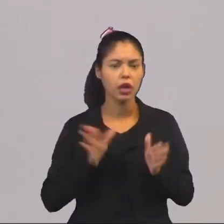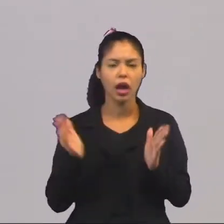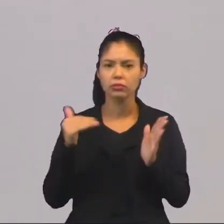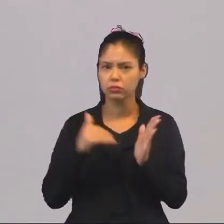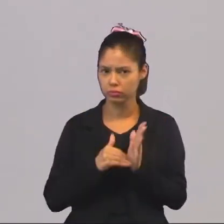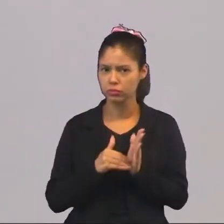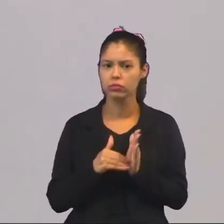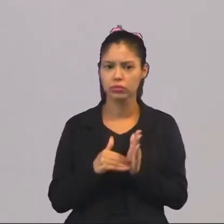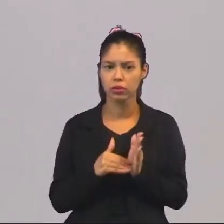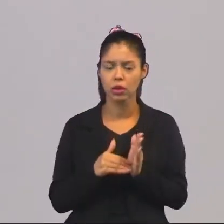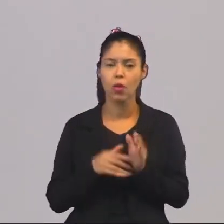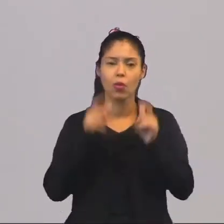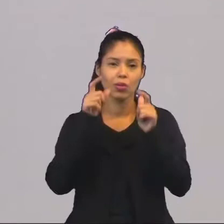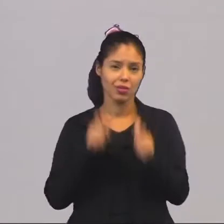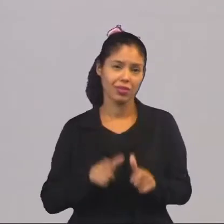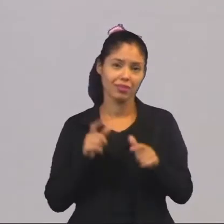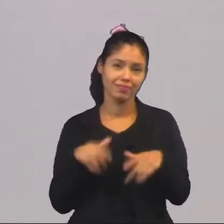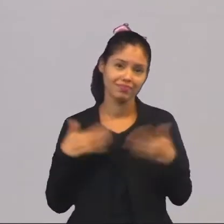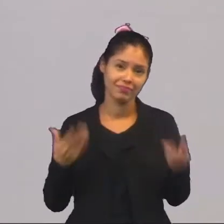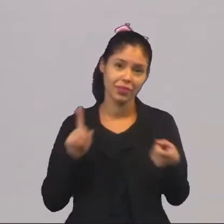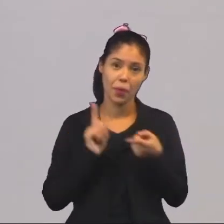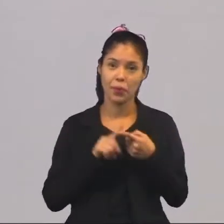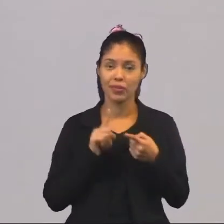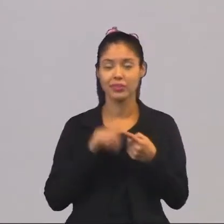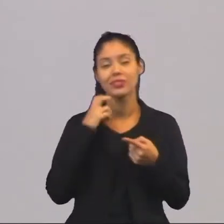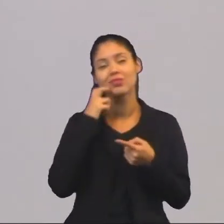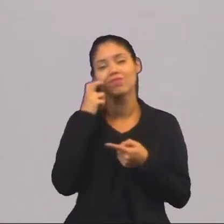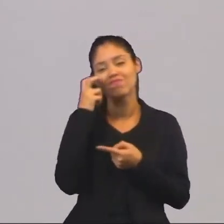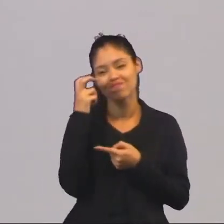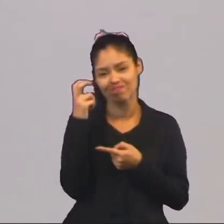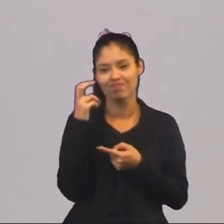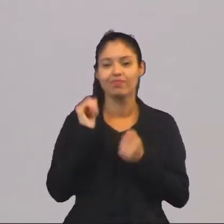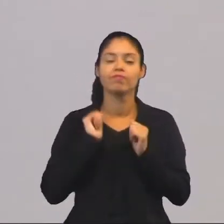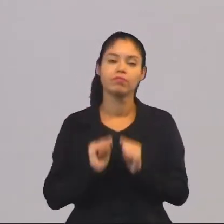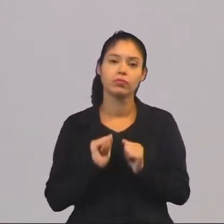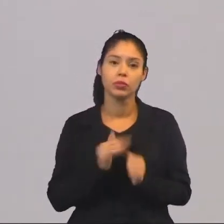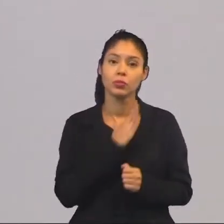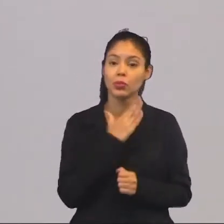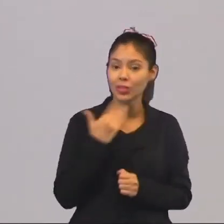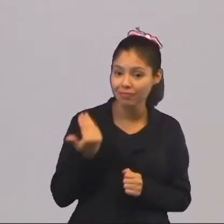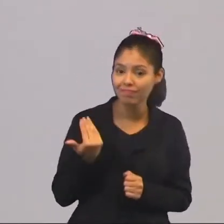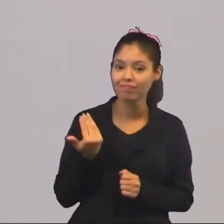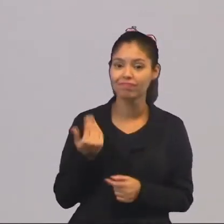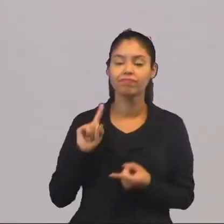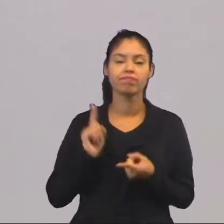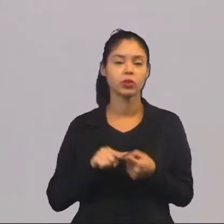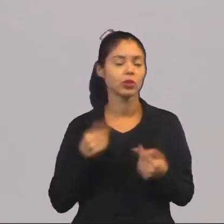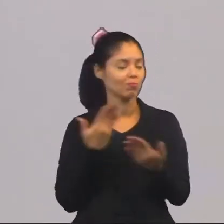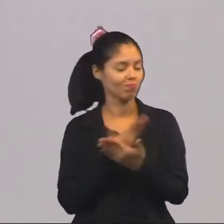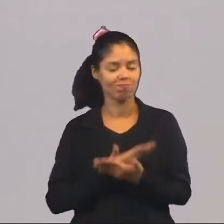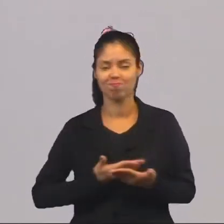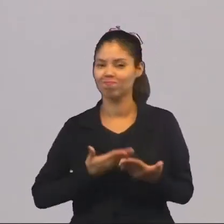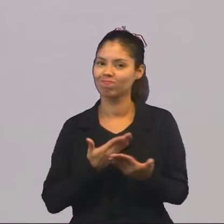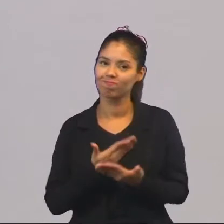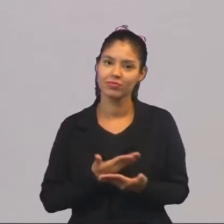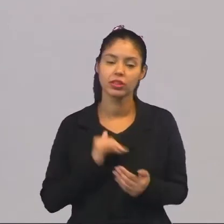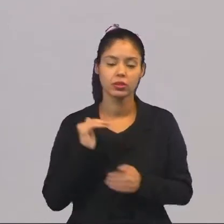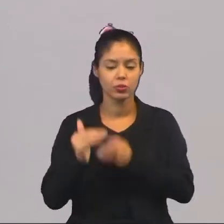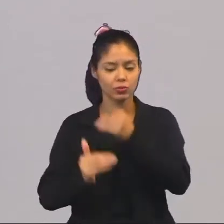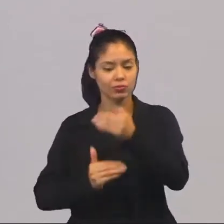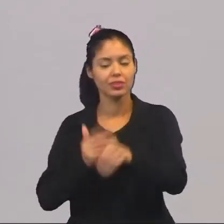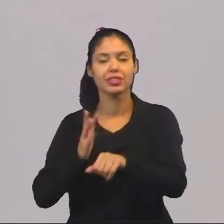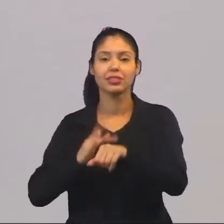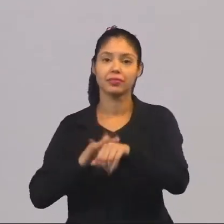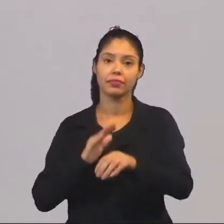chega até uma unidade de saúde por vergonha e aí ela pode vir a óbito. Por não tratar, a doença